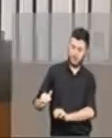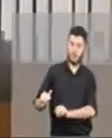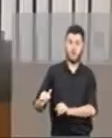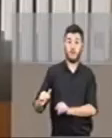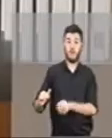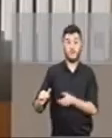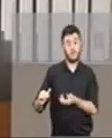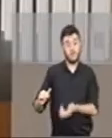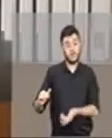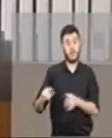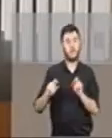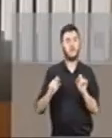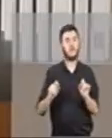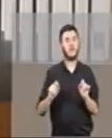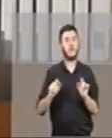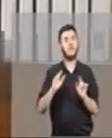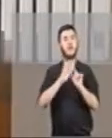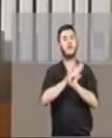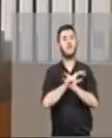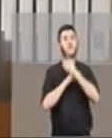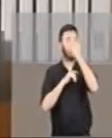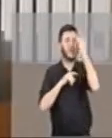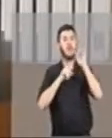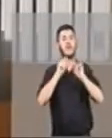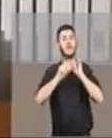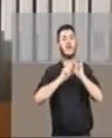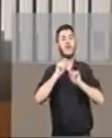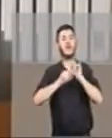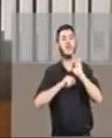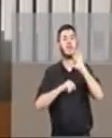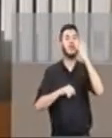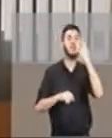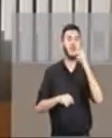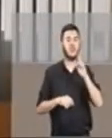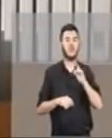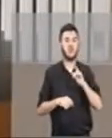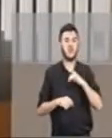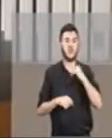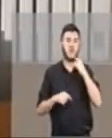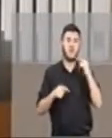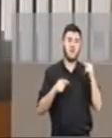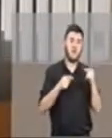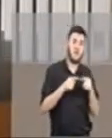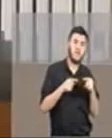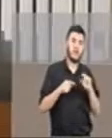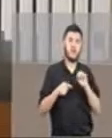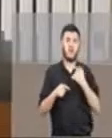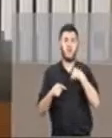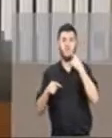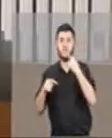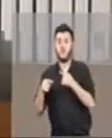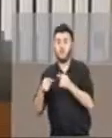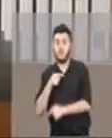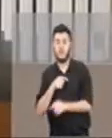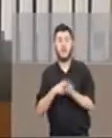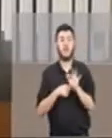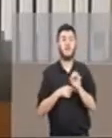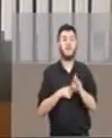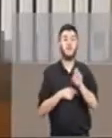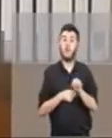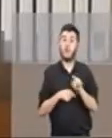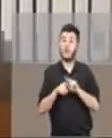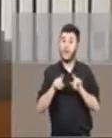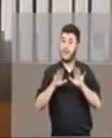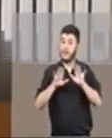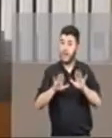seguinte: quem é que decide se isso tem ou não tem a ver com o foro? Eu entendo que quem tem que decidir isso é o Supremo